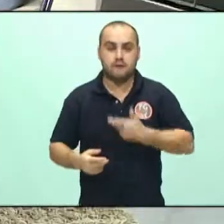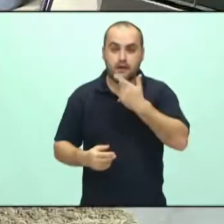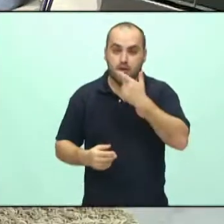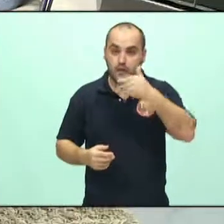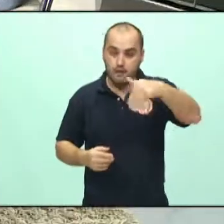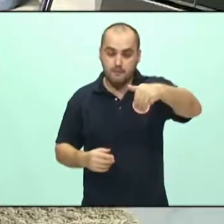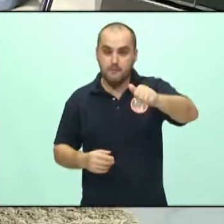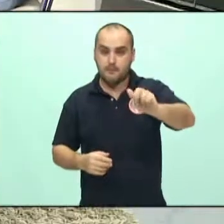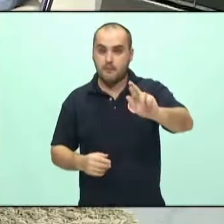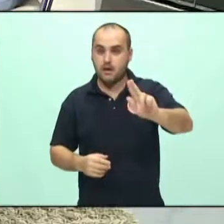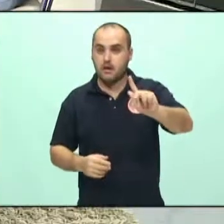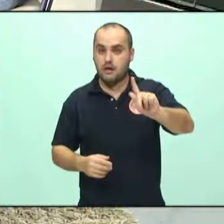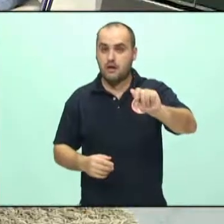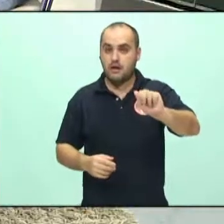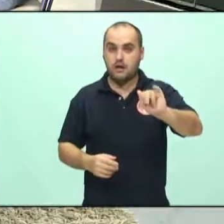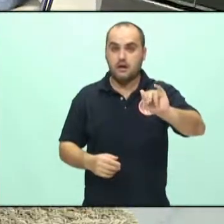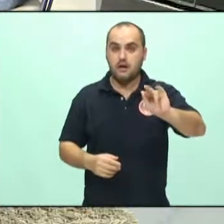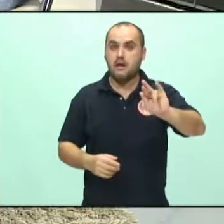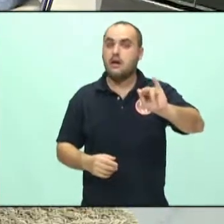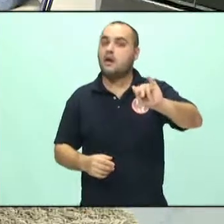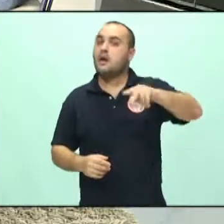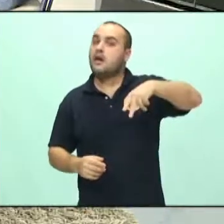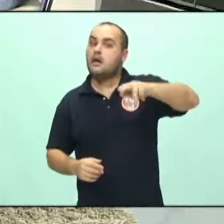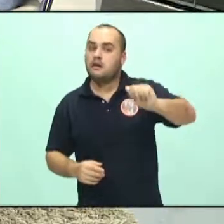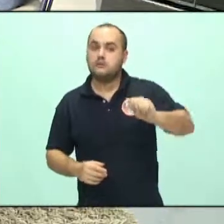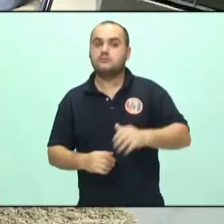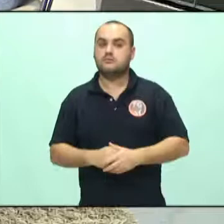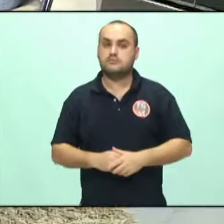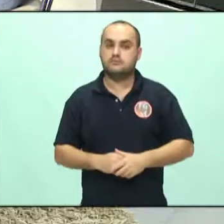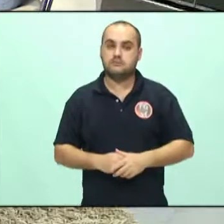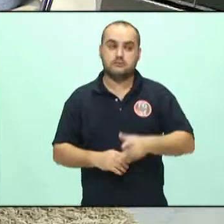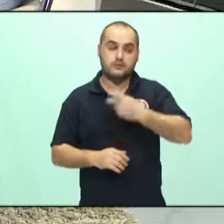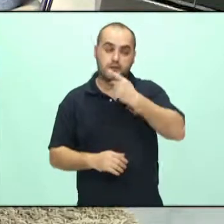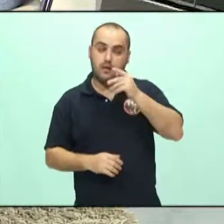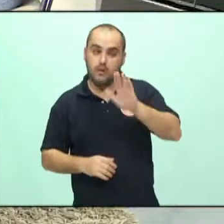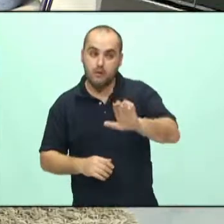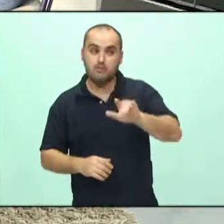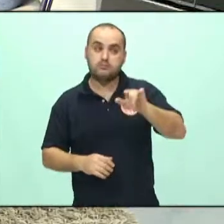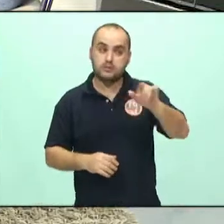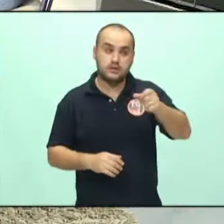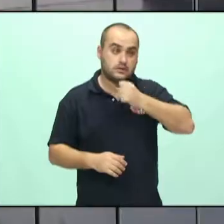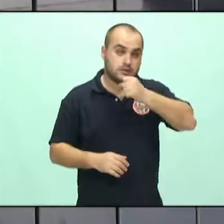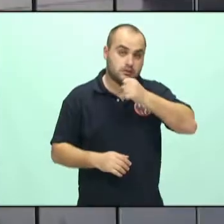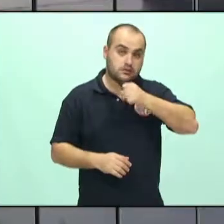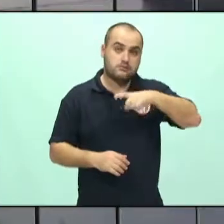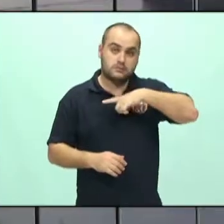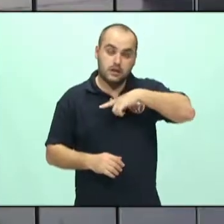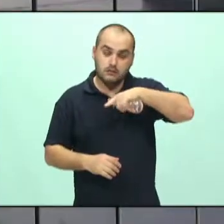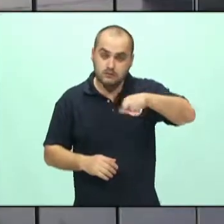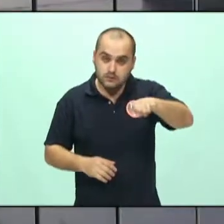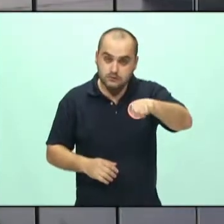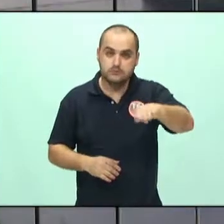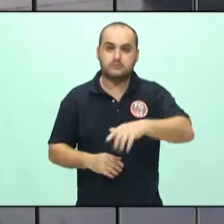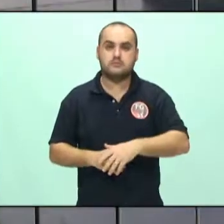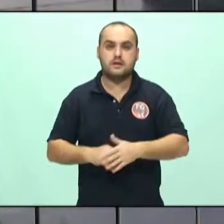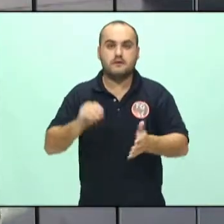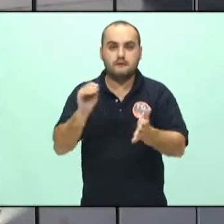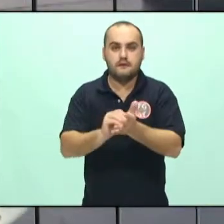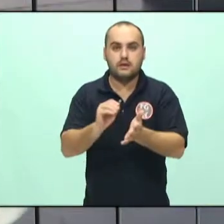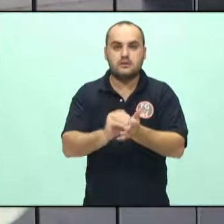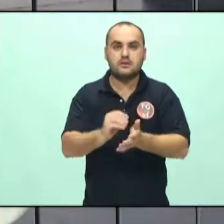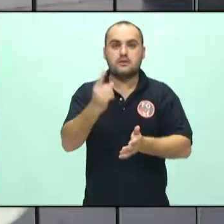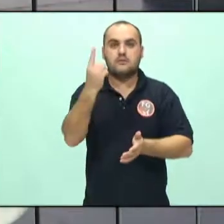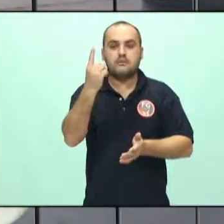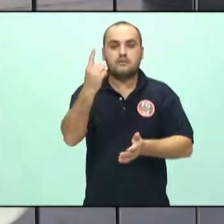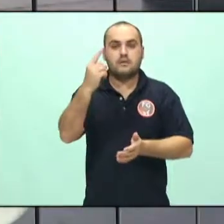eu tenho 2 potes de margarina na geladeira. E ele disse, Rubens, a margarina, está ali na entrevista, ele disse, a margarina falta uma molécula para